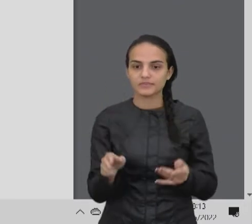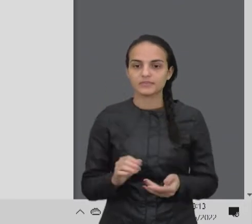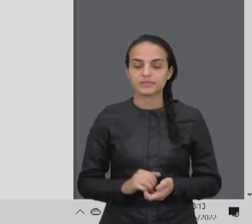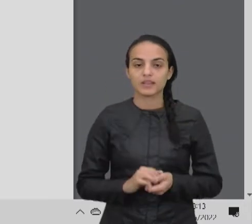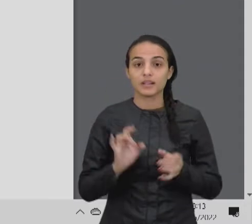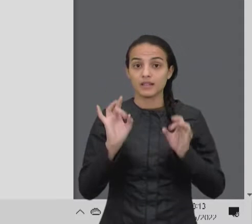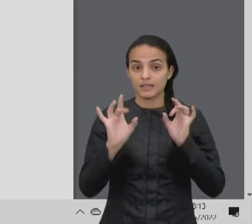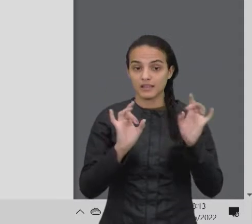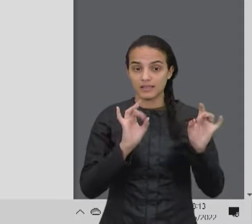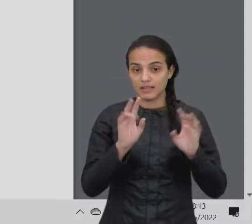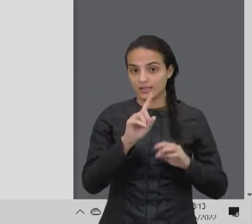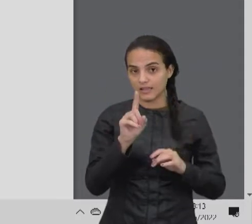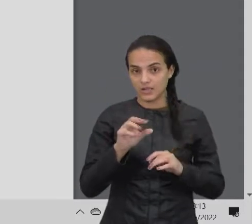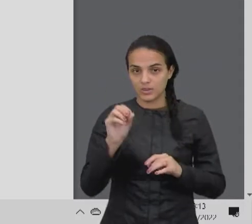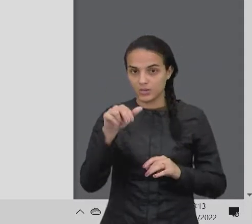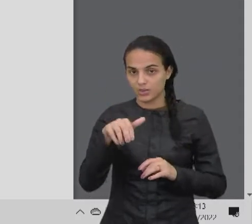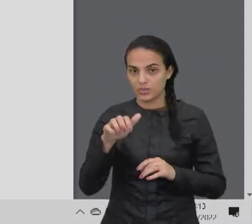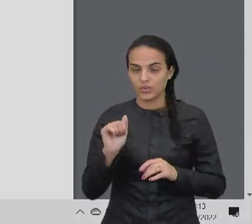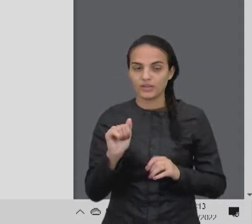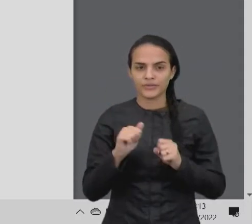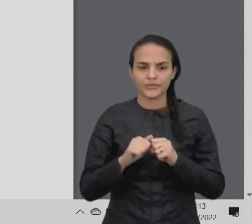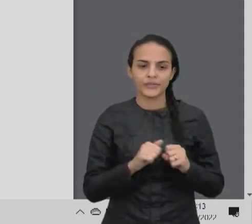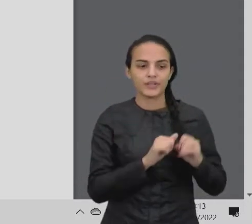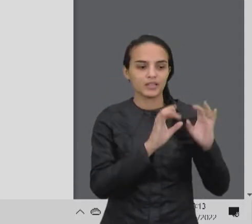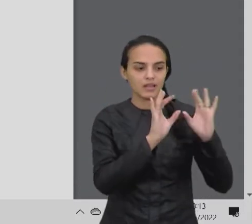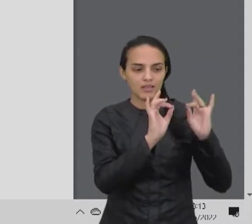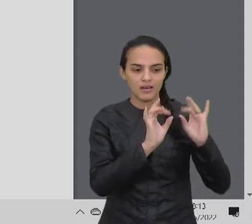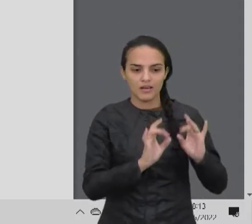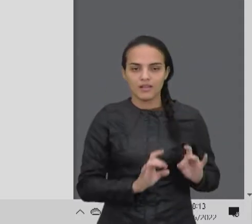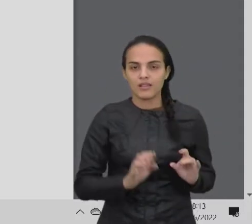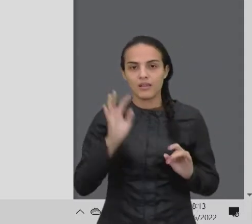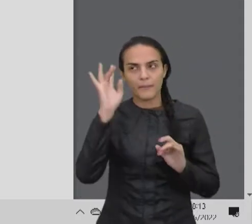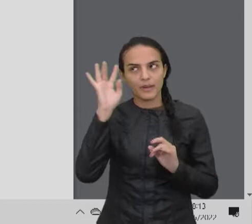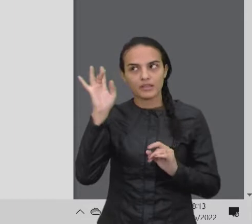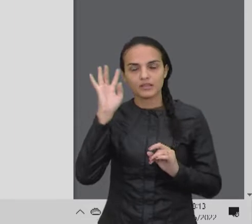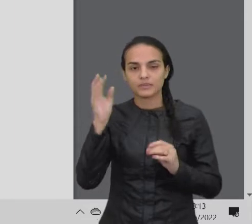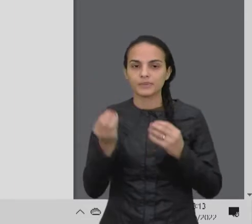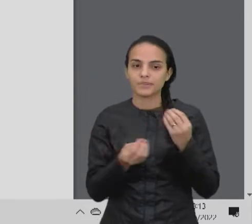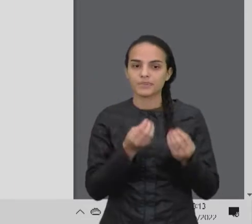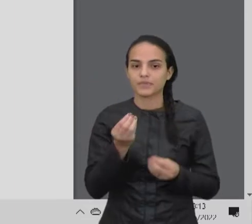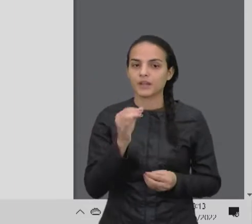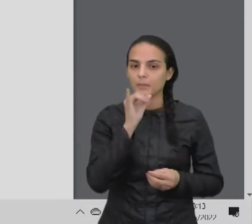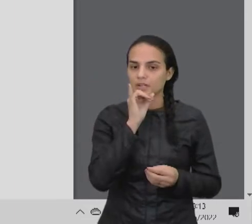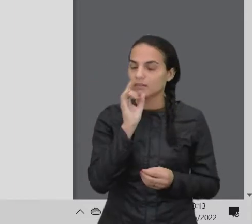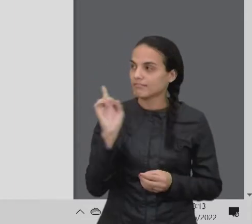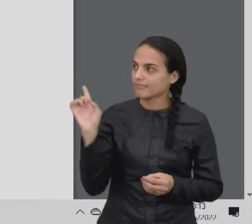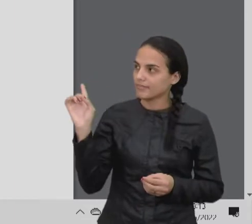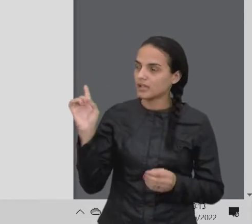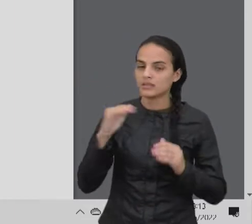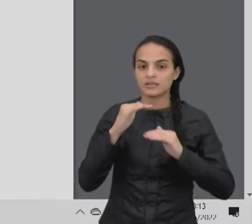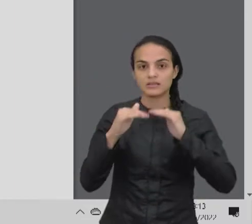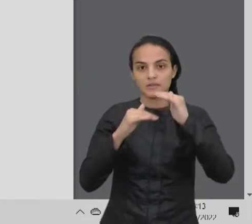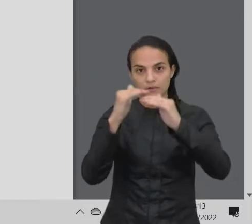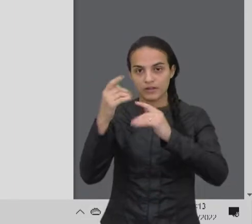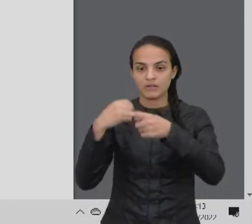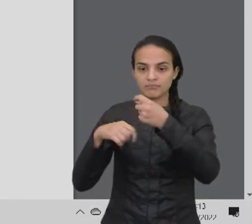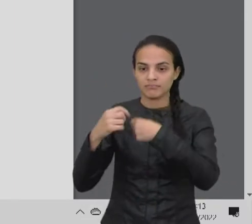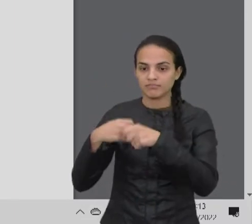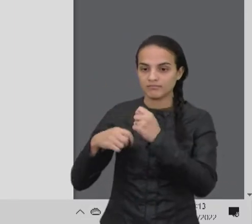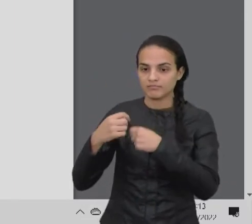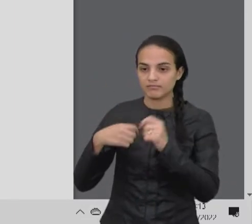cada tipo de zona, ela foi detalhada e pensada aqui, ó. Zona de desenvolvimento